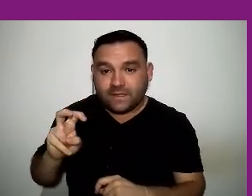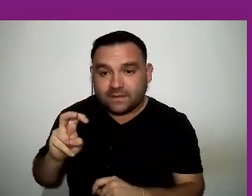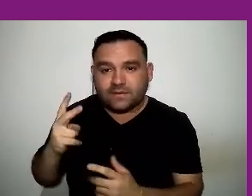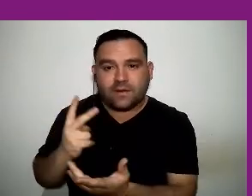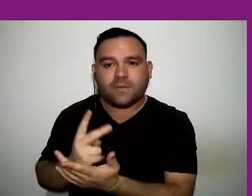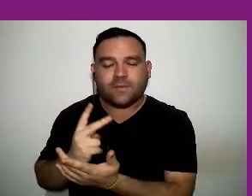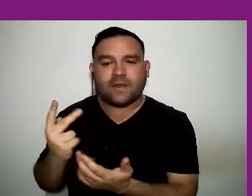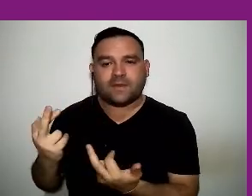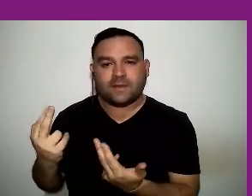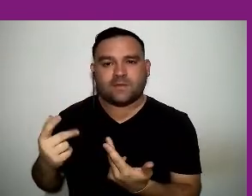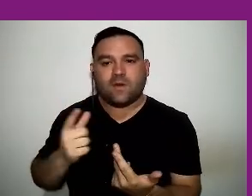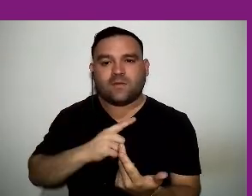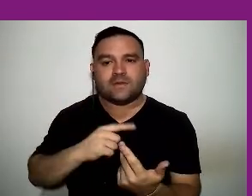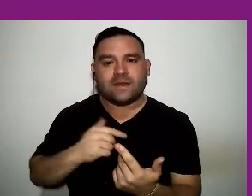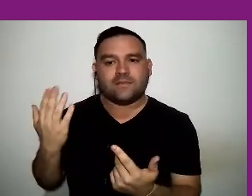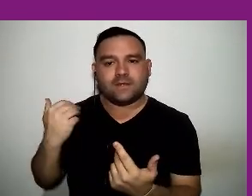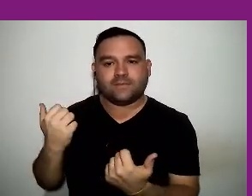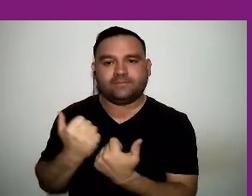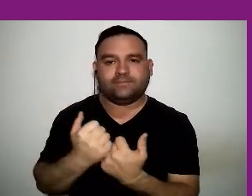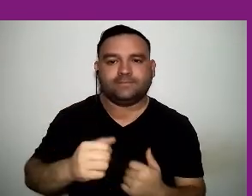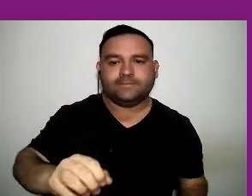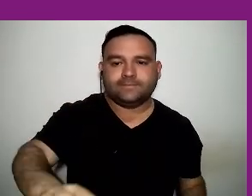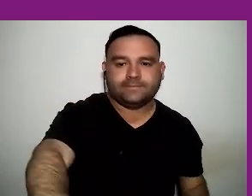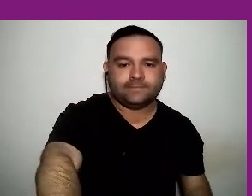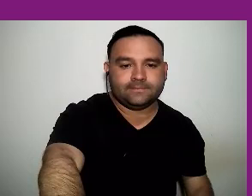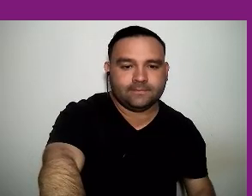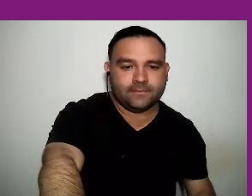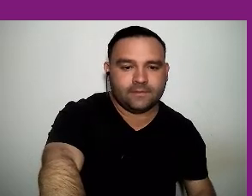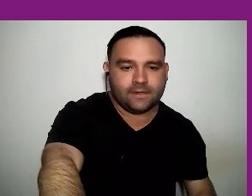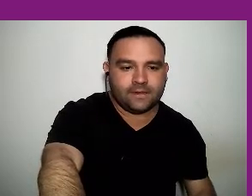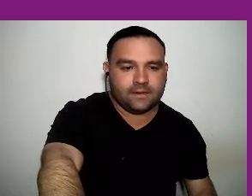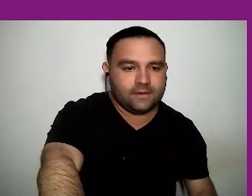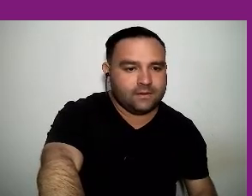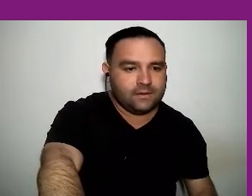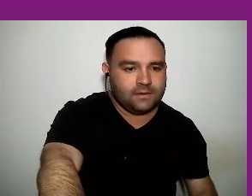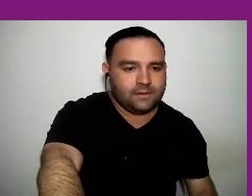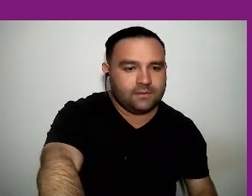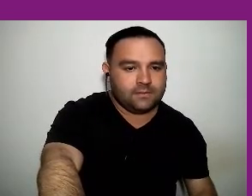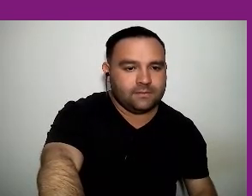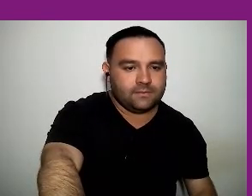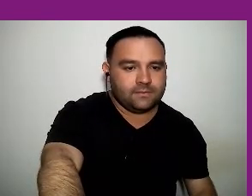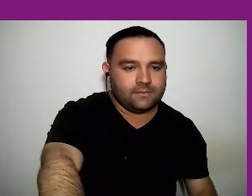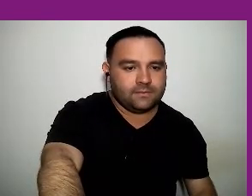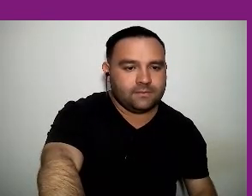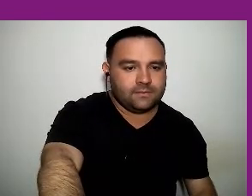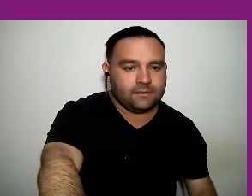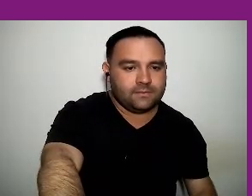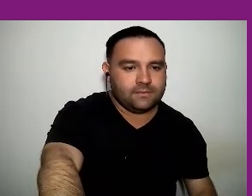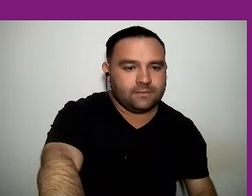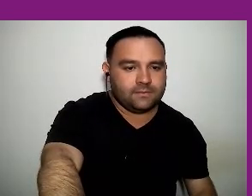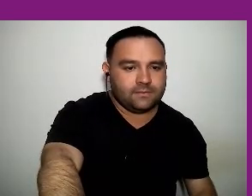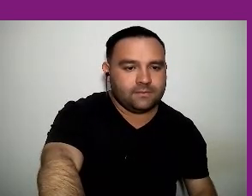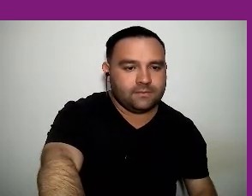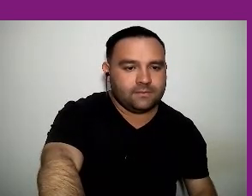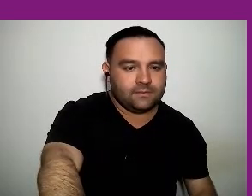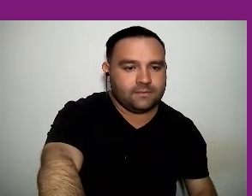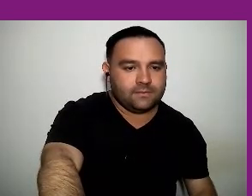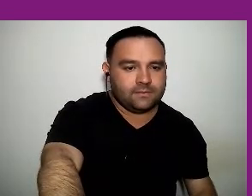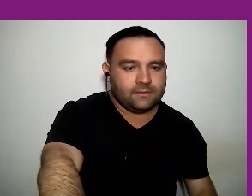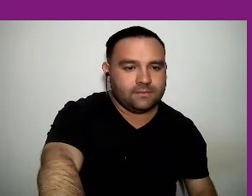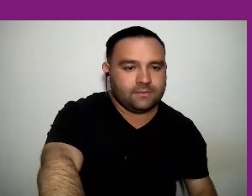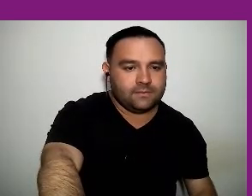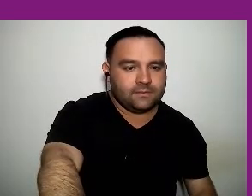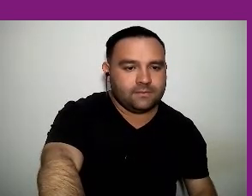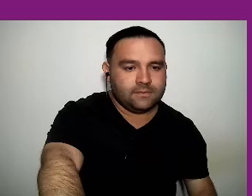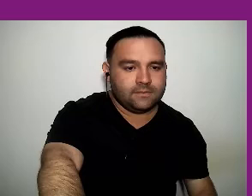mesma situação que você conseguiu aqui com a PIP de 35. E se você baixar a PIP, volta tudo para trás. O que a gente